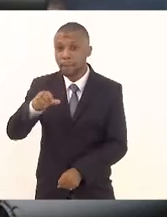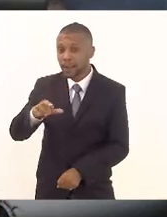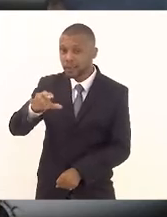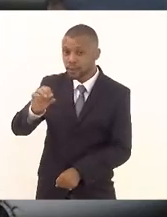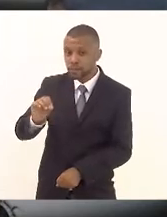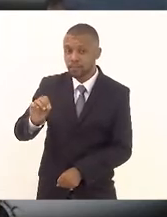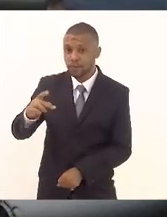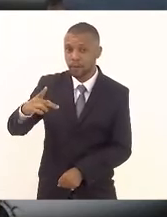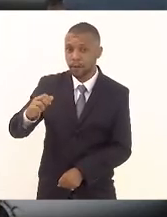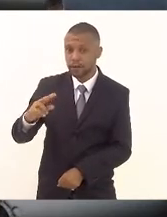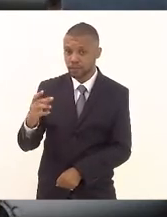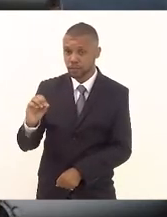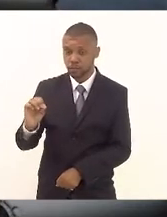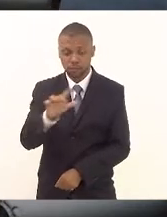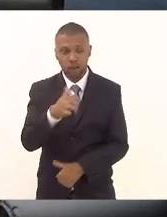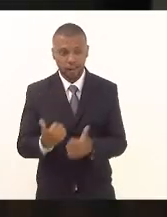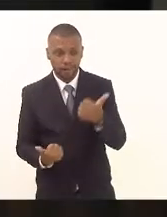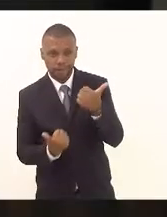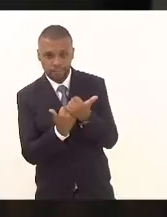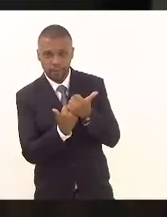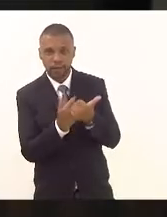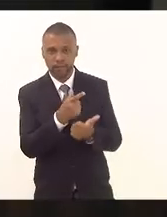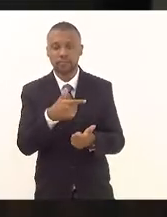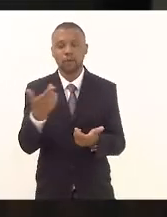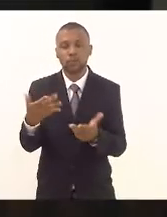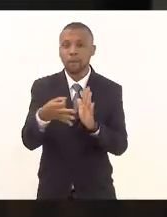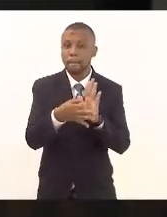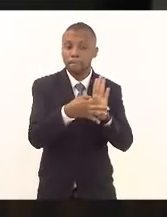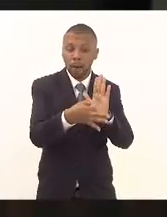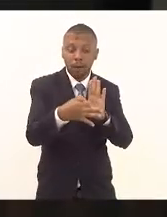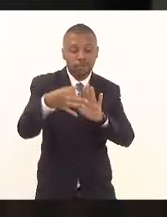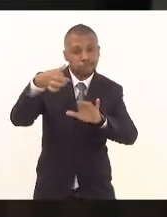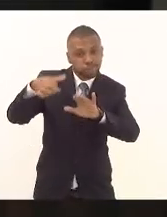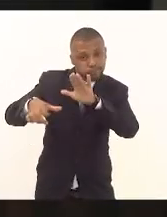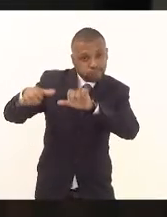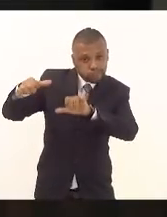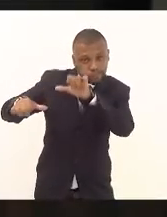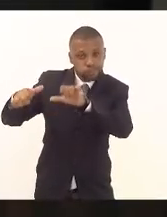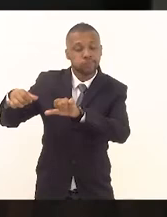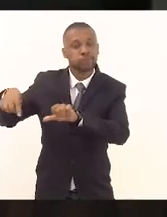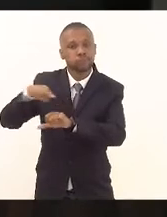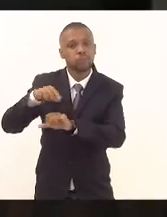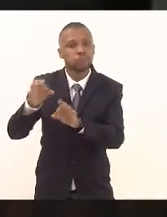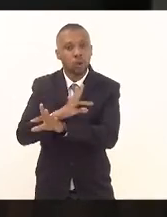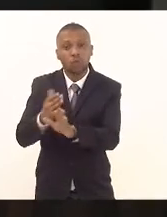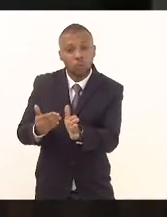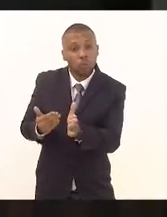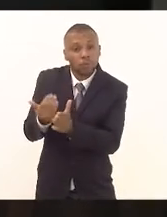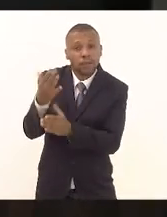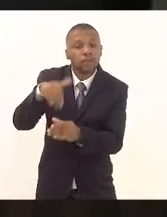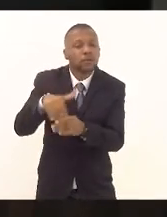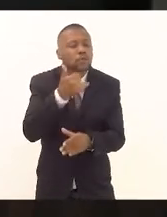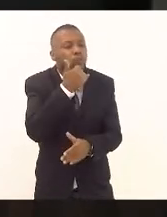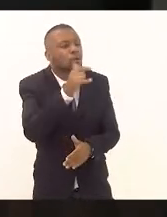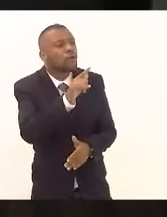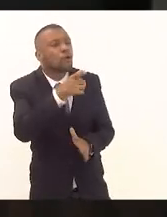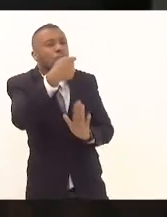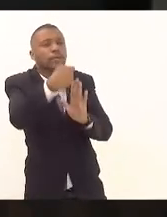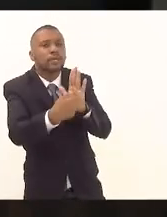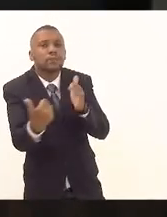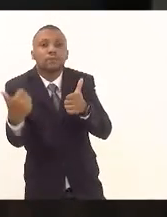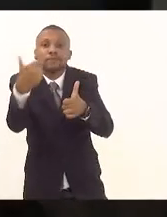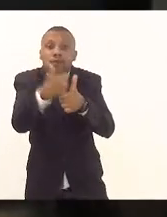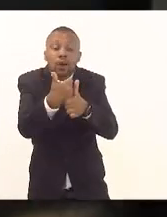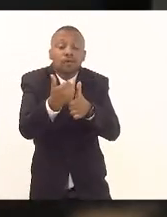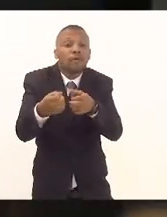Favorável. Com os pareceres emitidos em votação. Então foi substitutivo, vou prejudicar